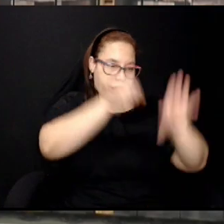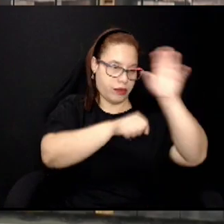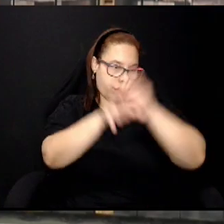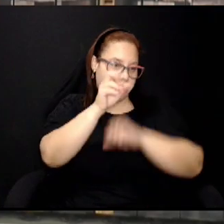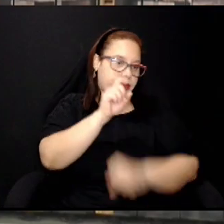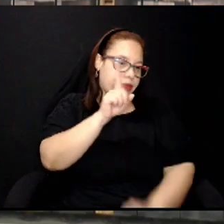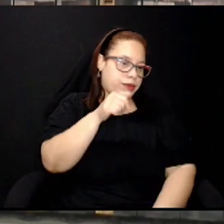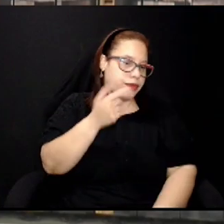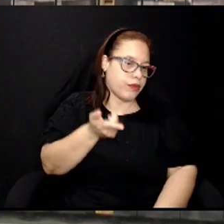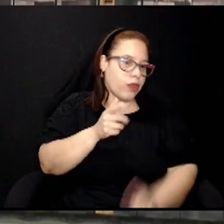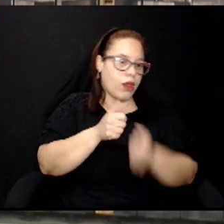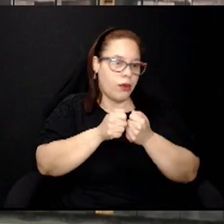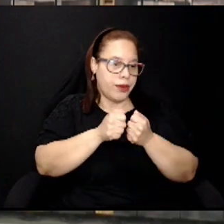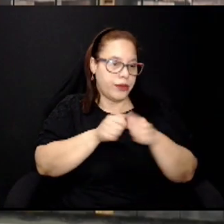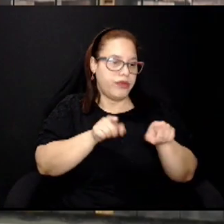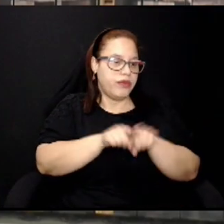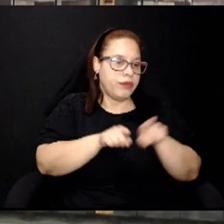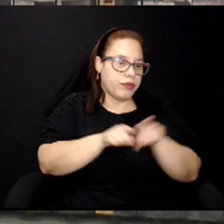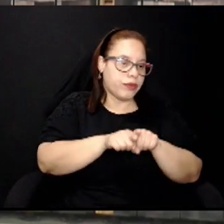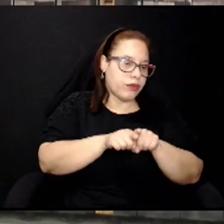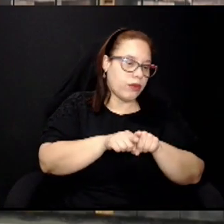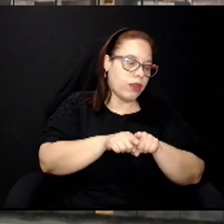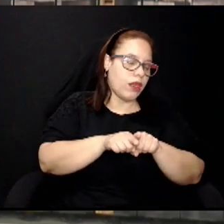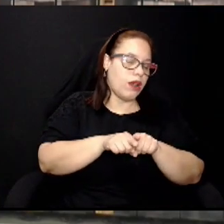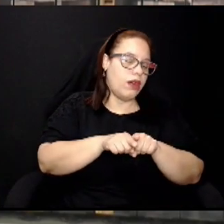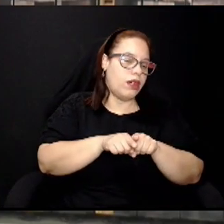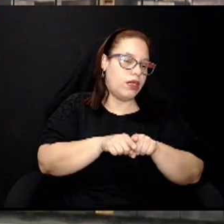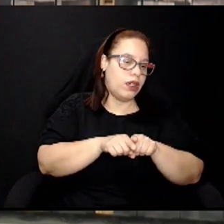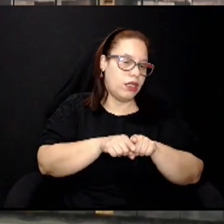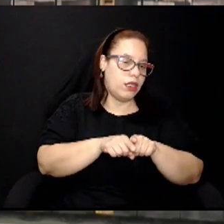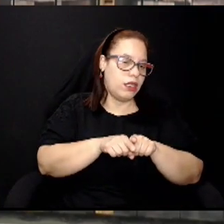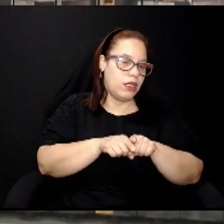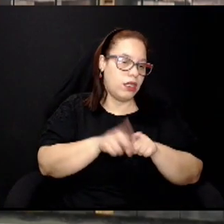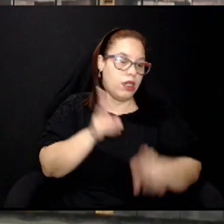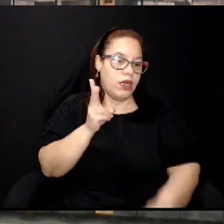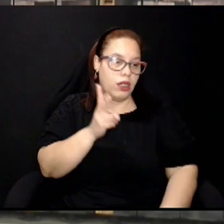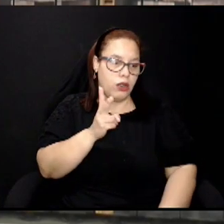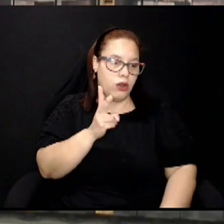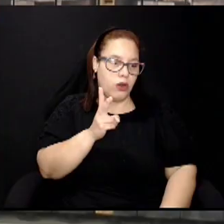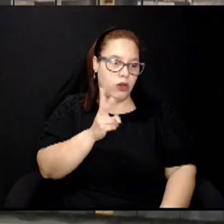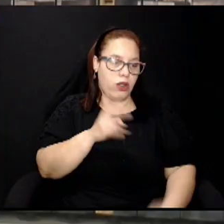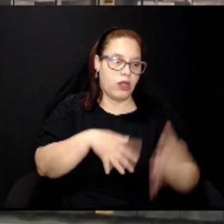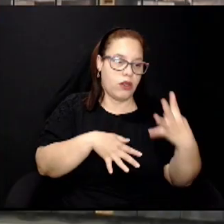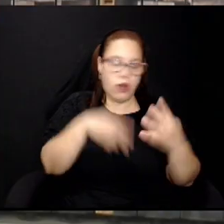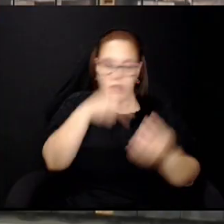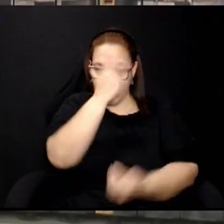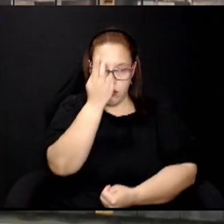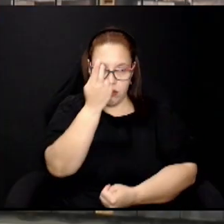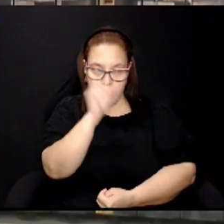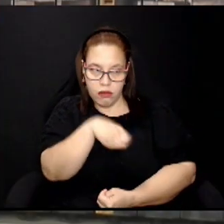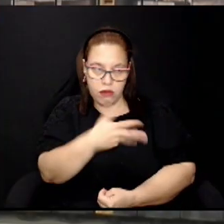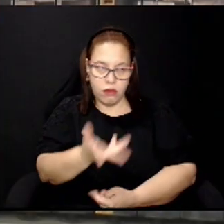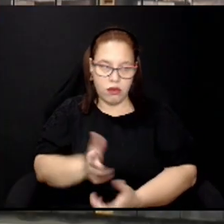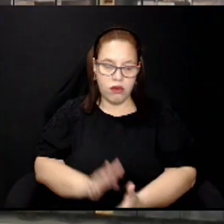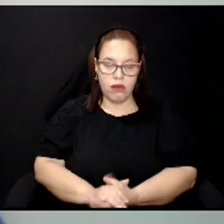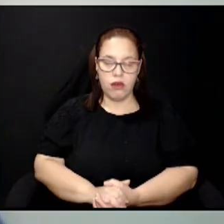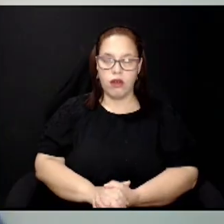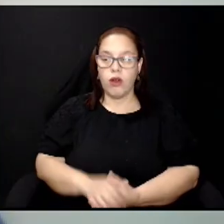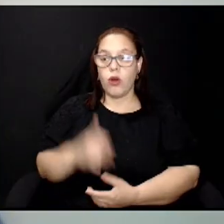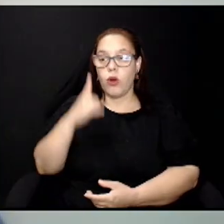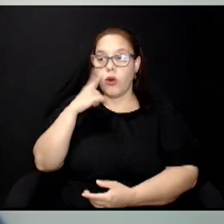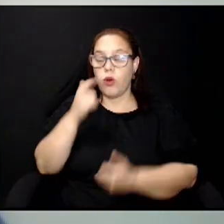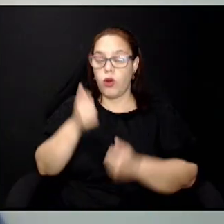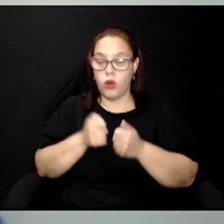jogos também são sempre de 2 a 4 pessoas, é isso? Olha, os jogos ali